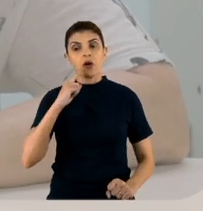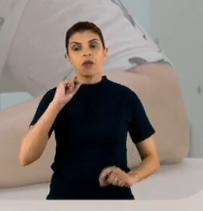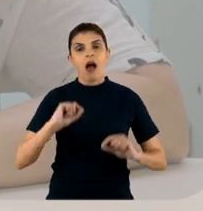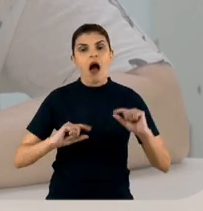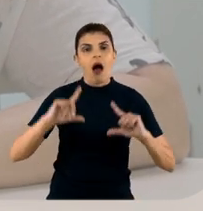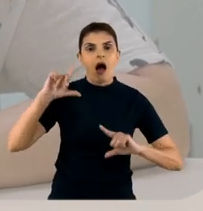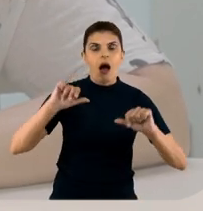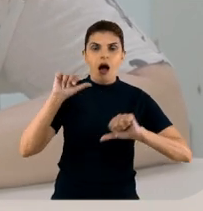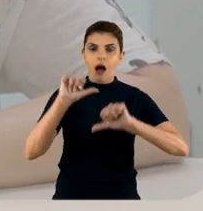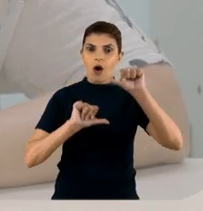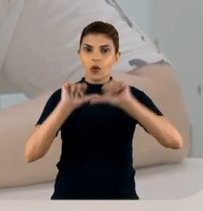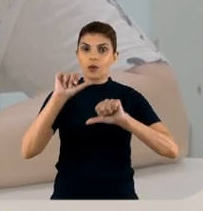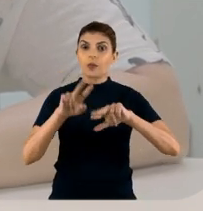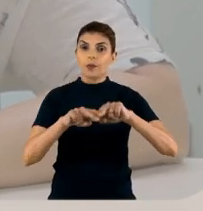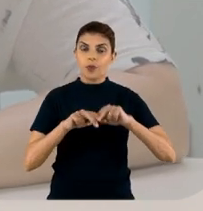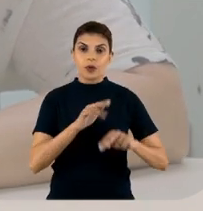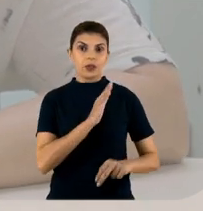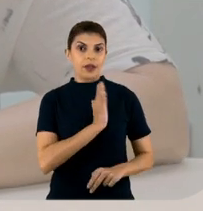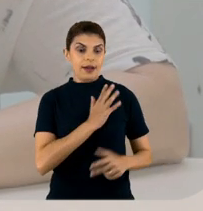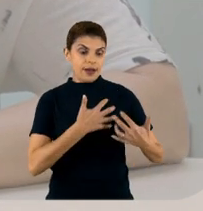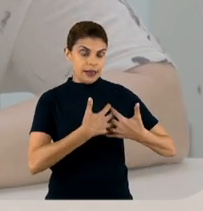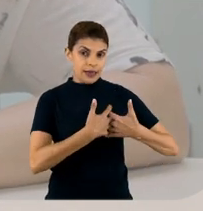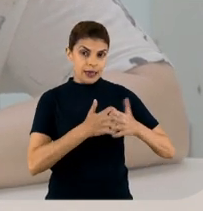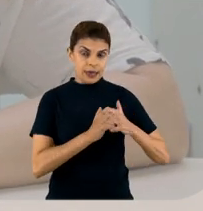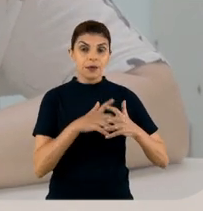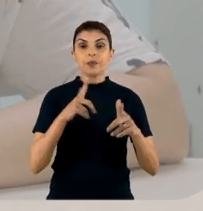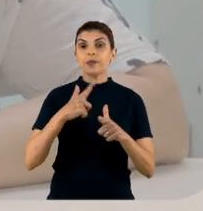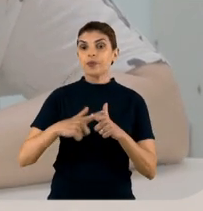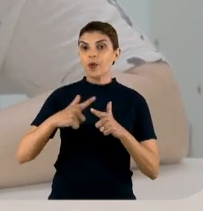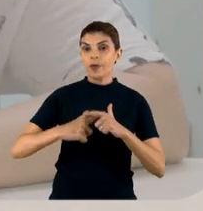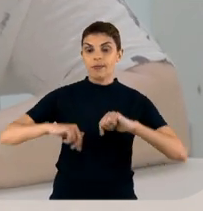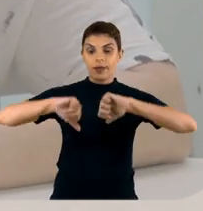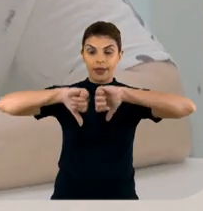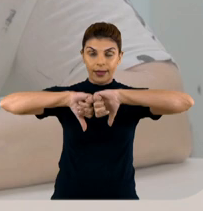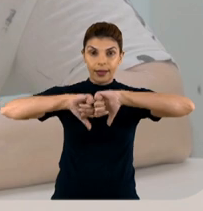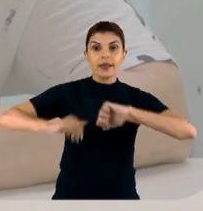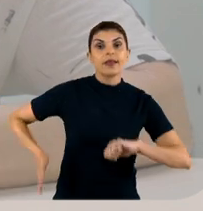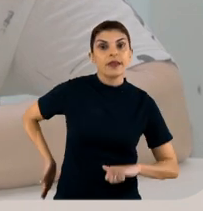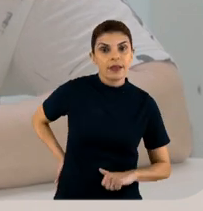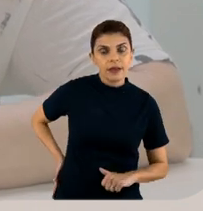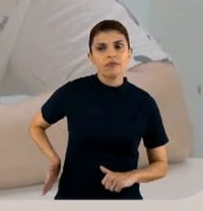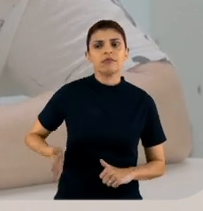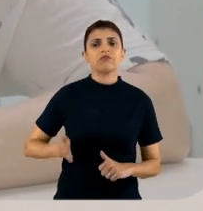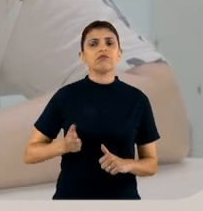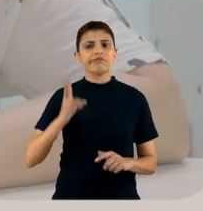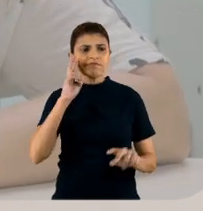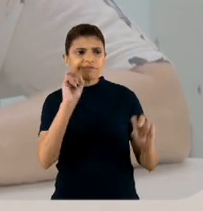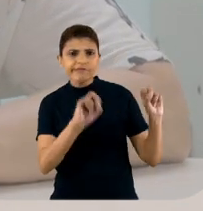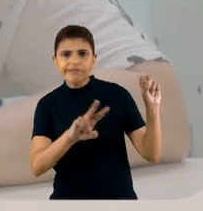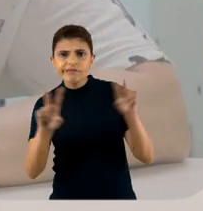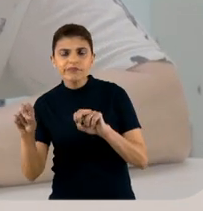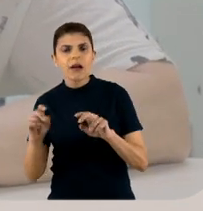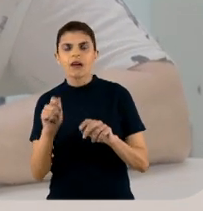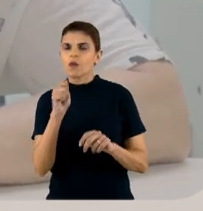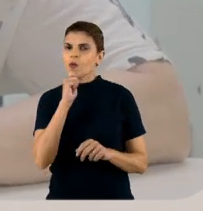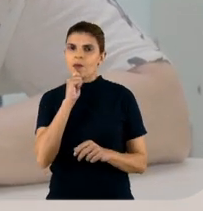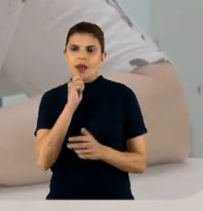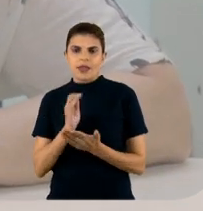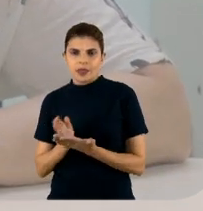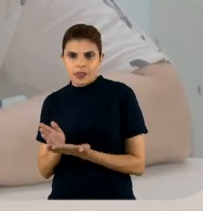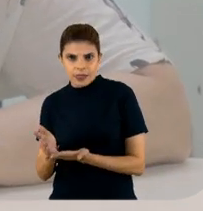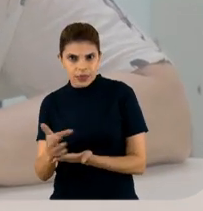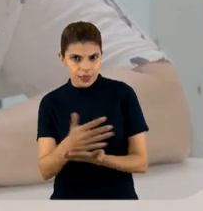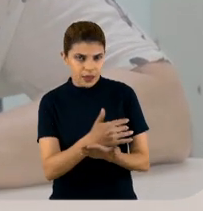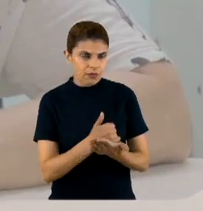alterado por essa alteração cardíaca e a disfunção renal que em parte é secundária a gente ainda não tem dados